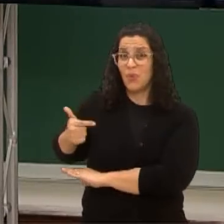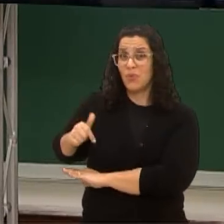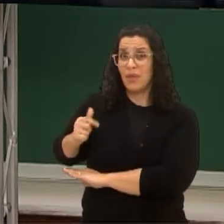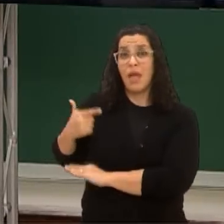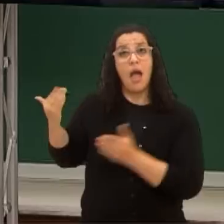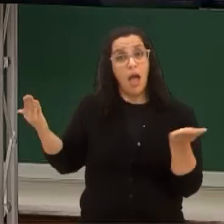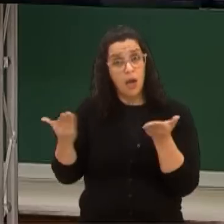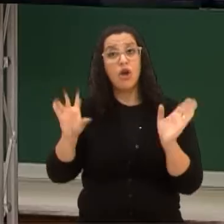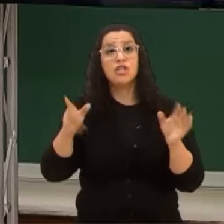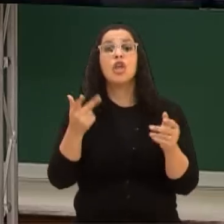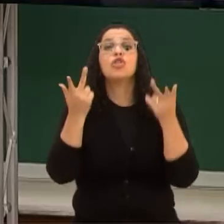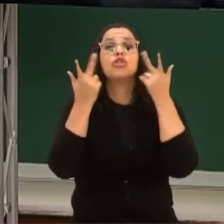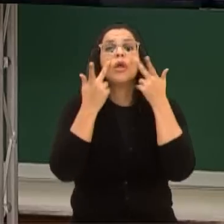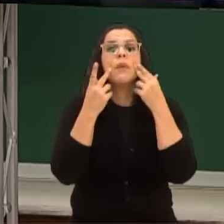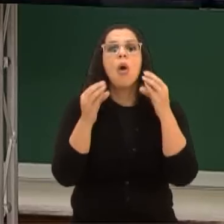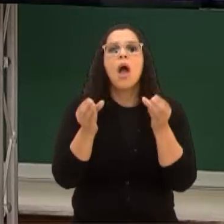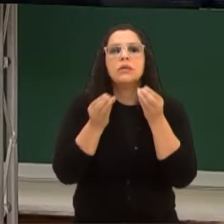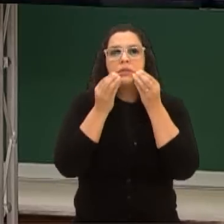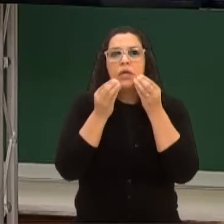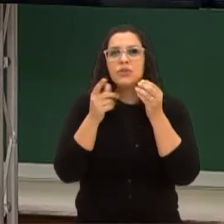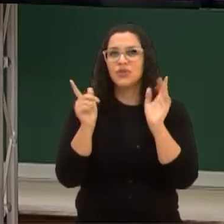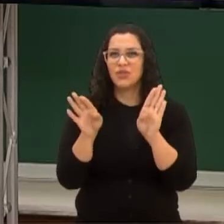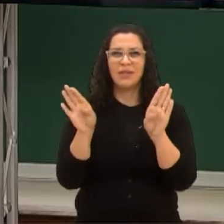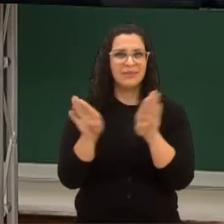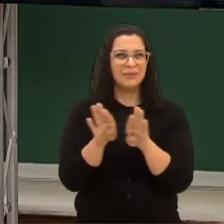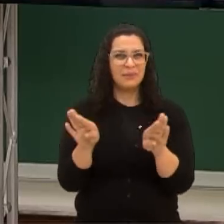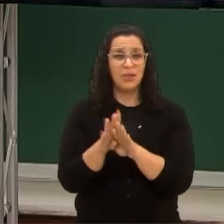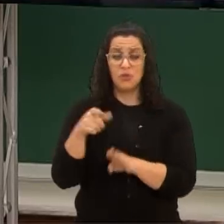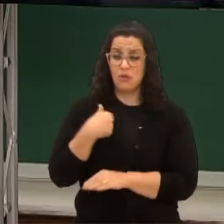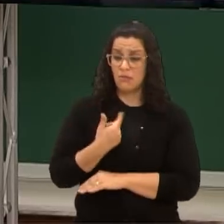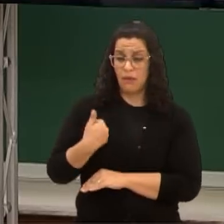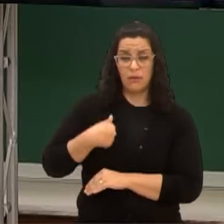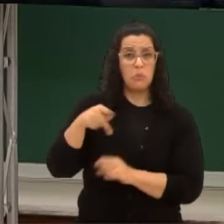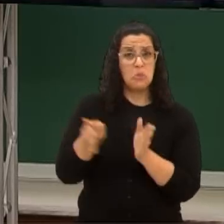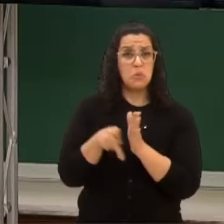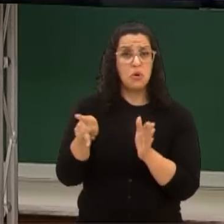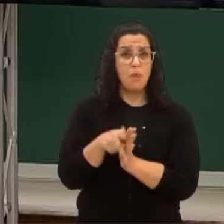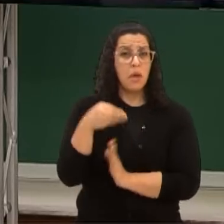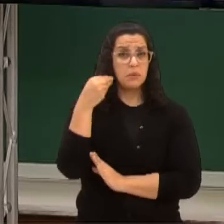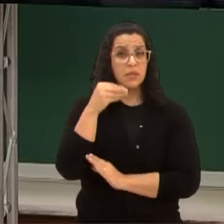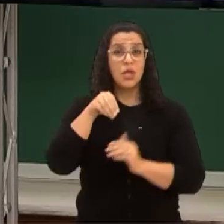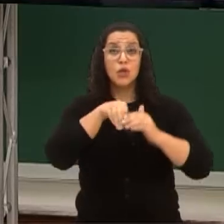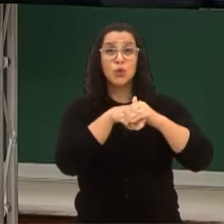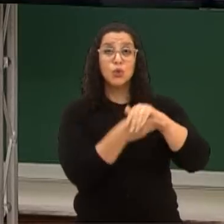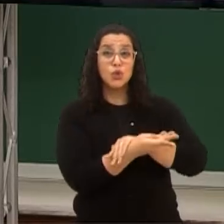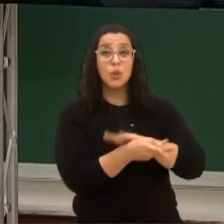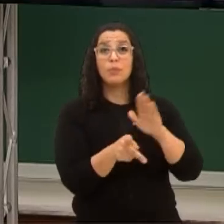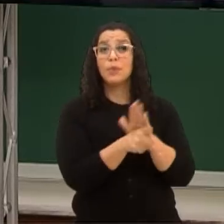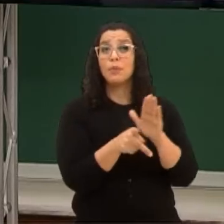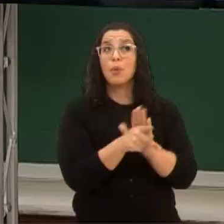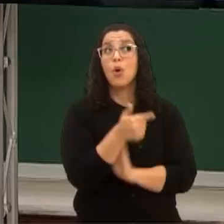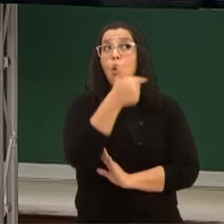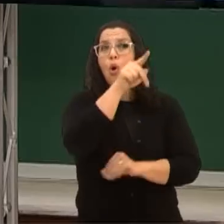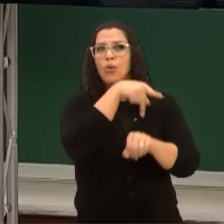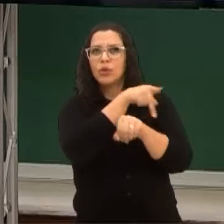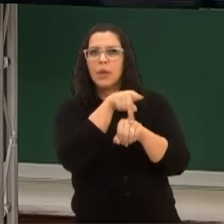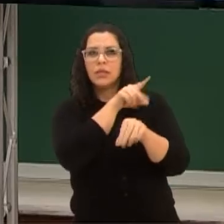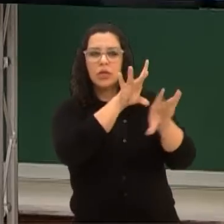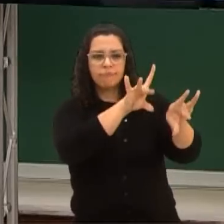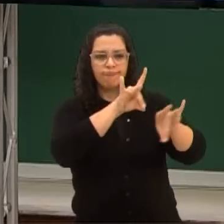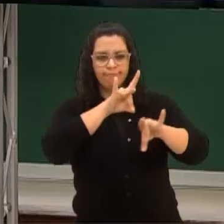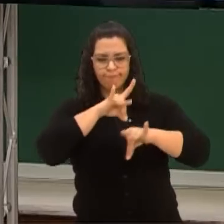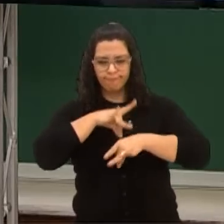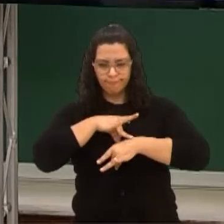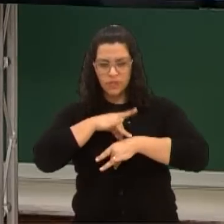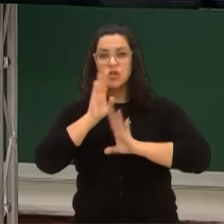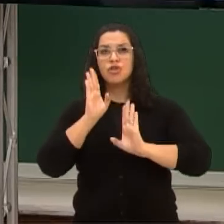brasileiro há um tempo atrás. E que agora nós já temos isso muito bem atribuído. É um costume não brasileiro, mas que agora